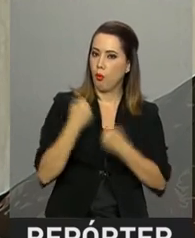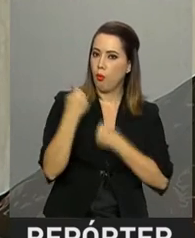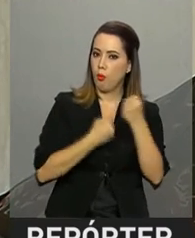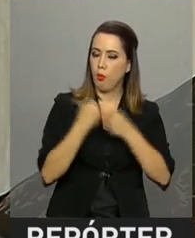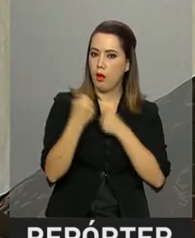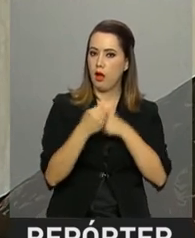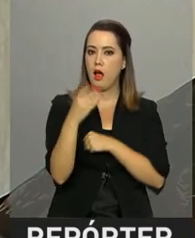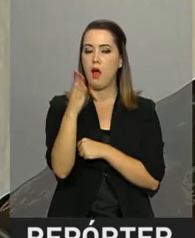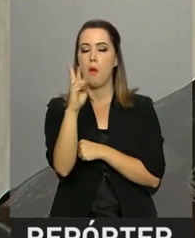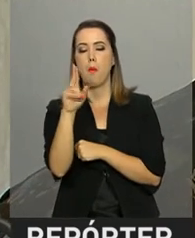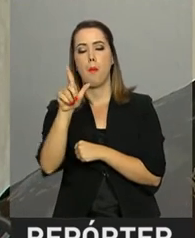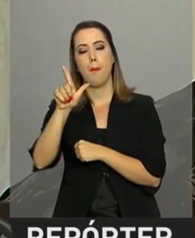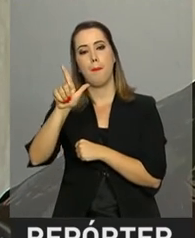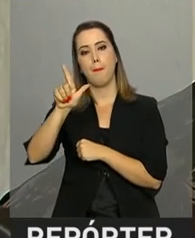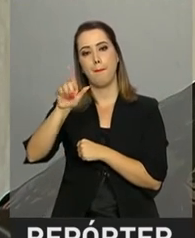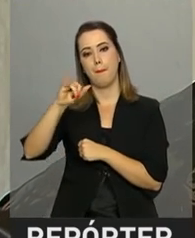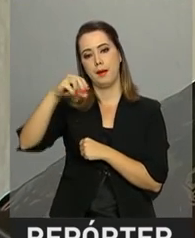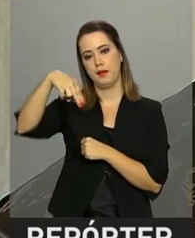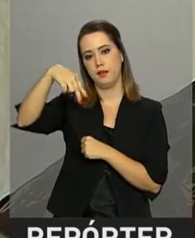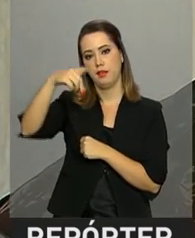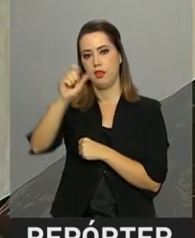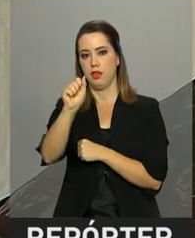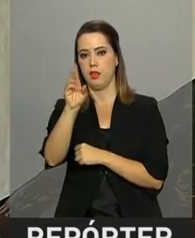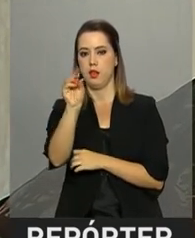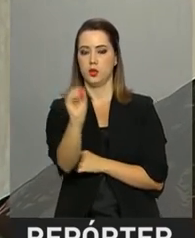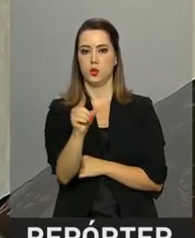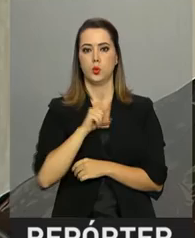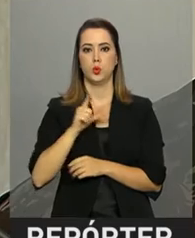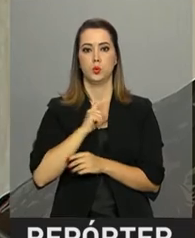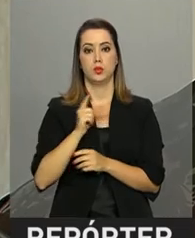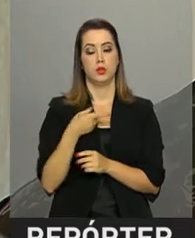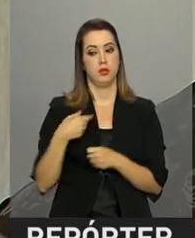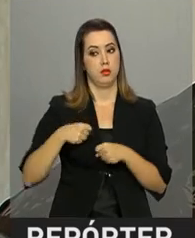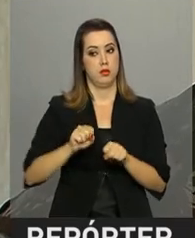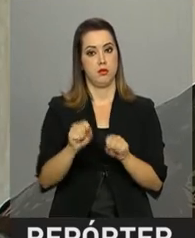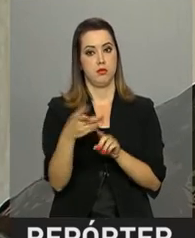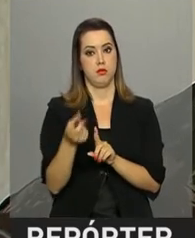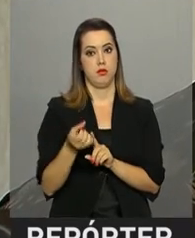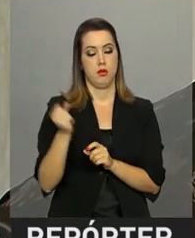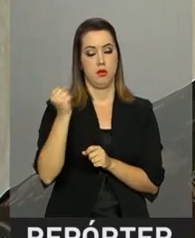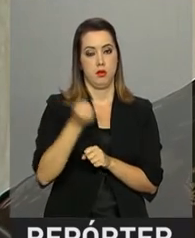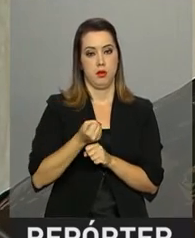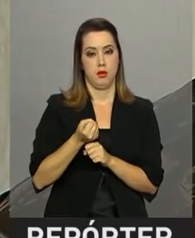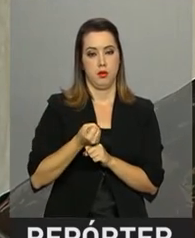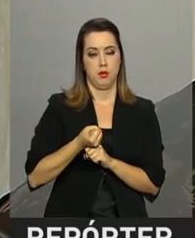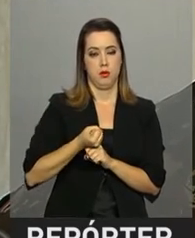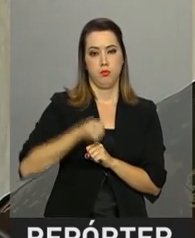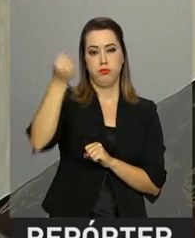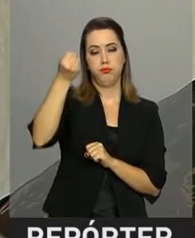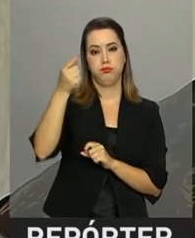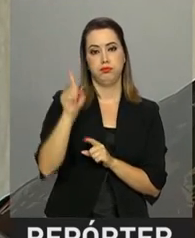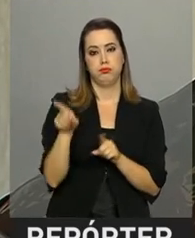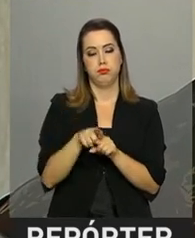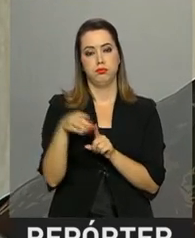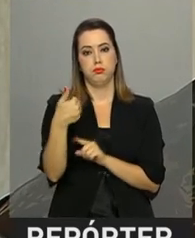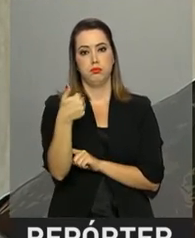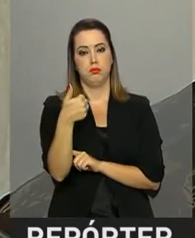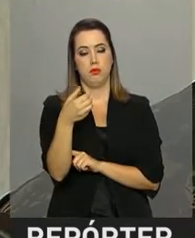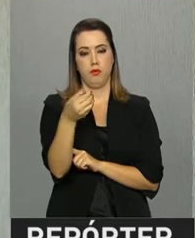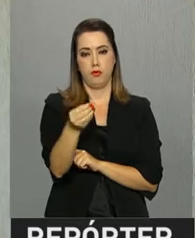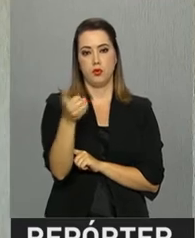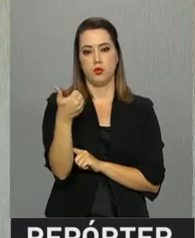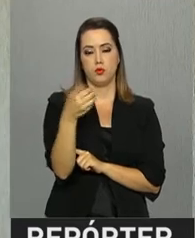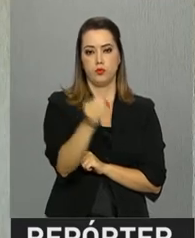de pessoal, viatura Guarani, e o sistema de lançador múltiplo de foguetes, o Astros 2020. Os dois então estarão presentes na nossa